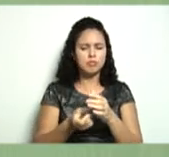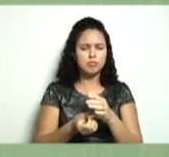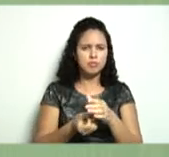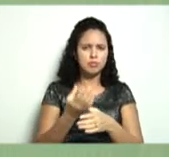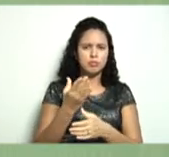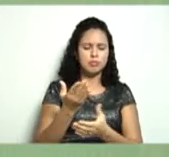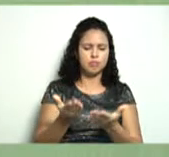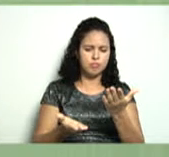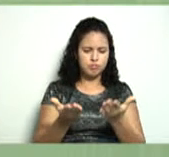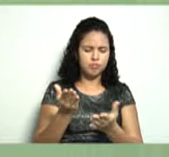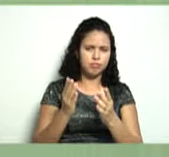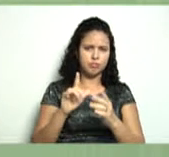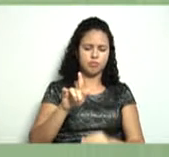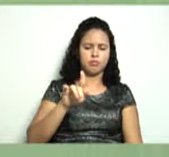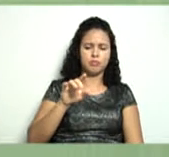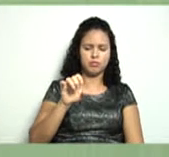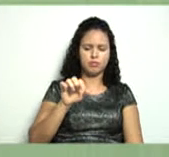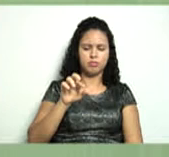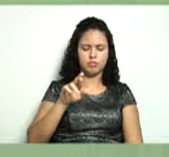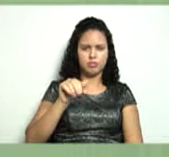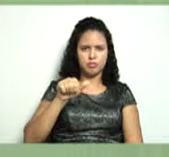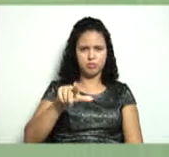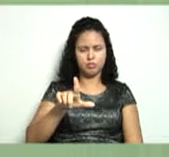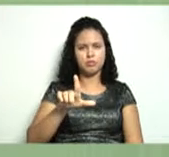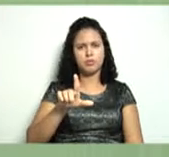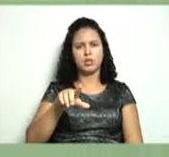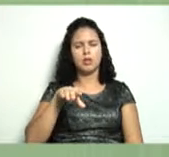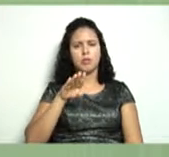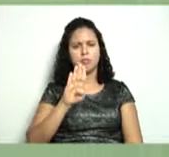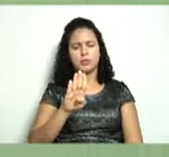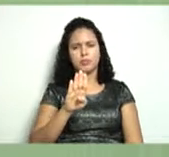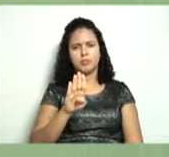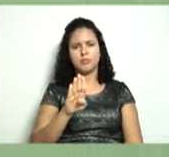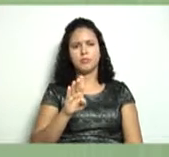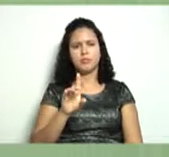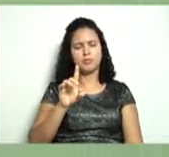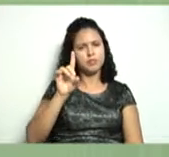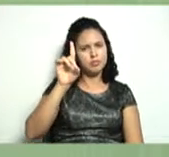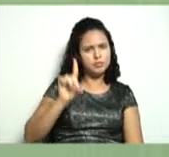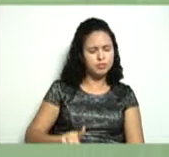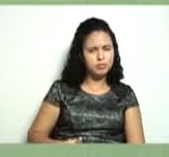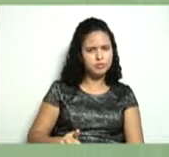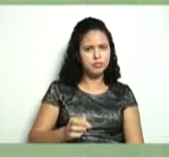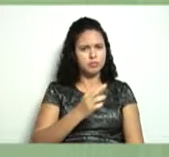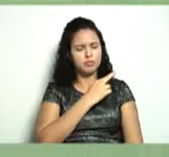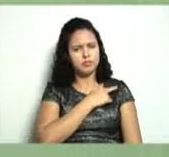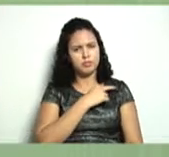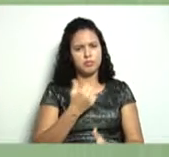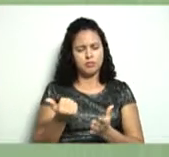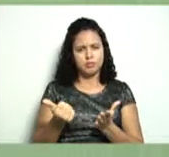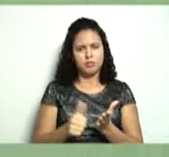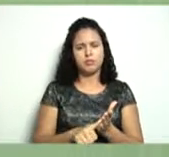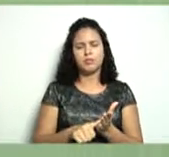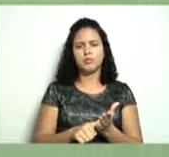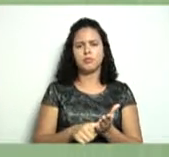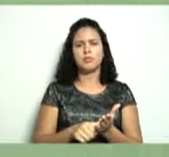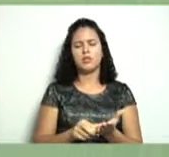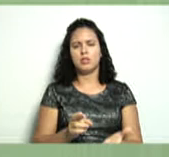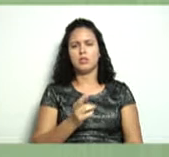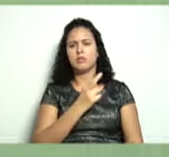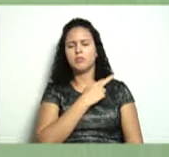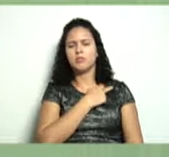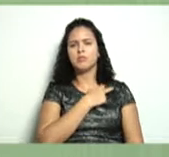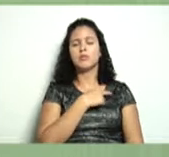do balanço geral. Letra B. Os direitos e deveres dos associados, a natureza de suas